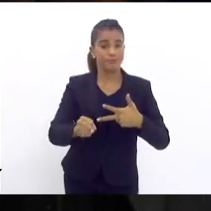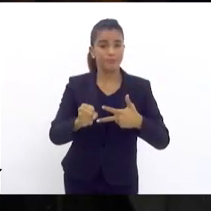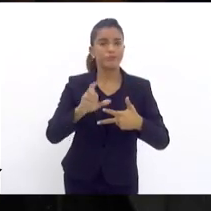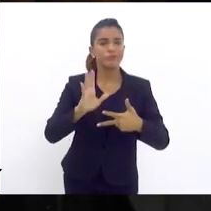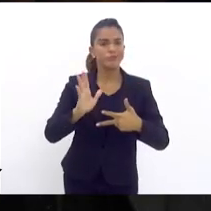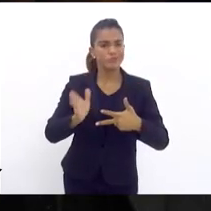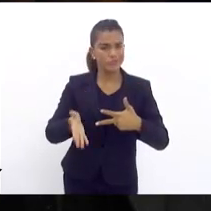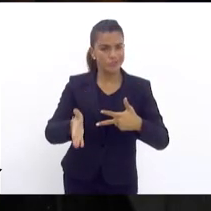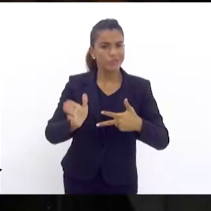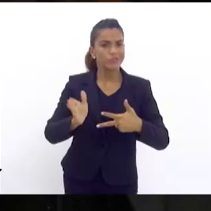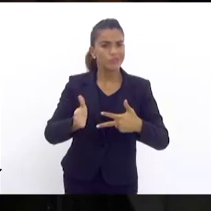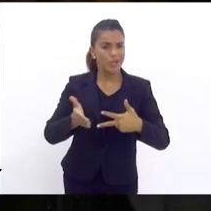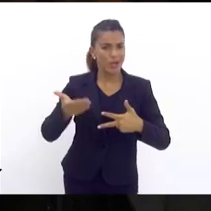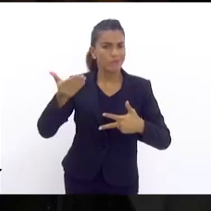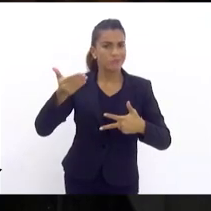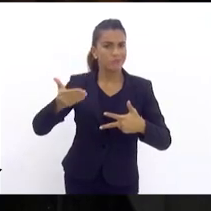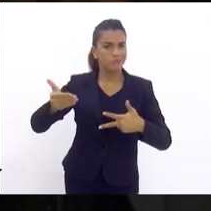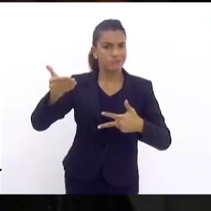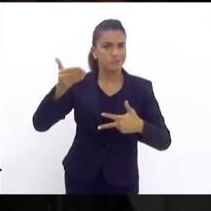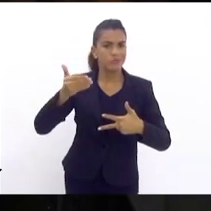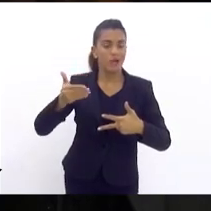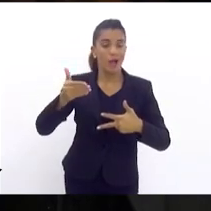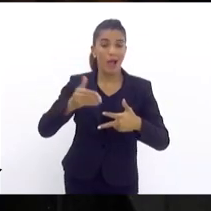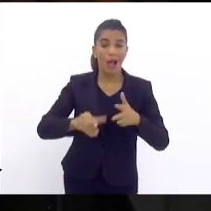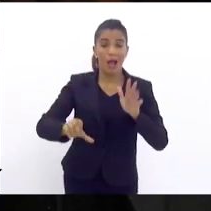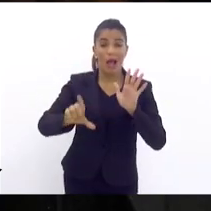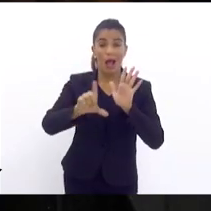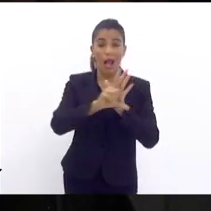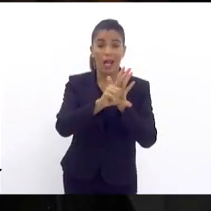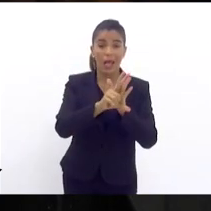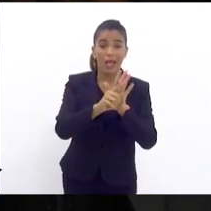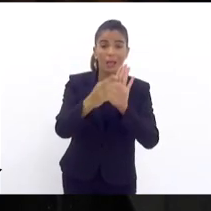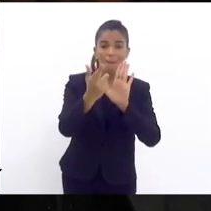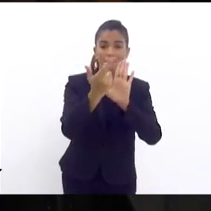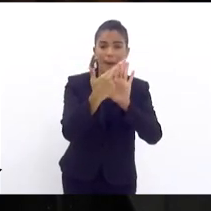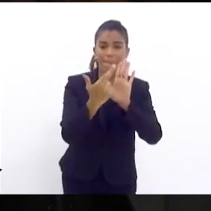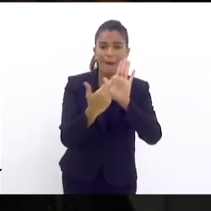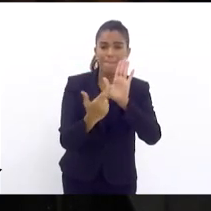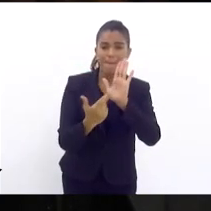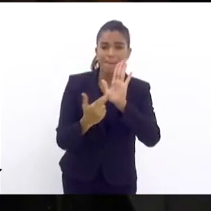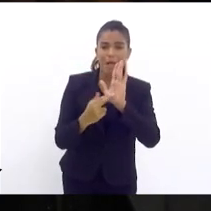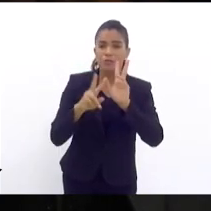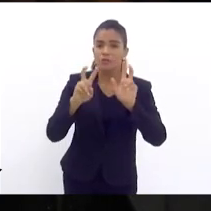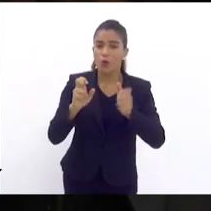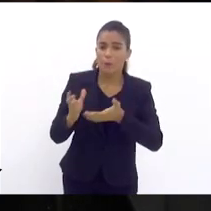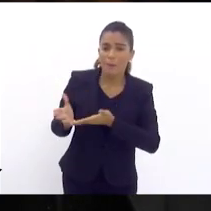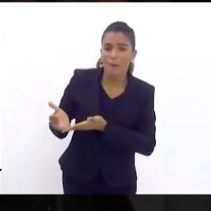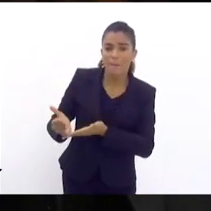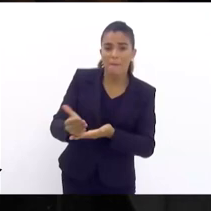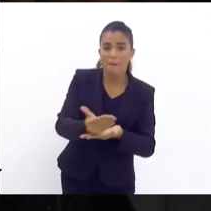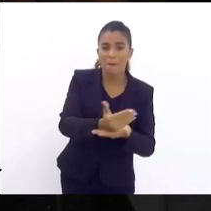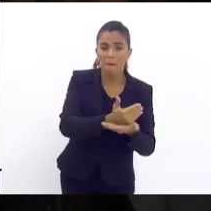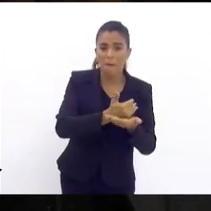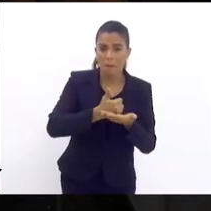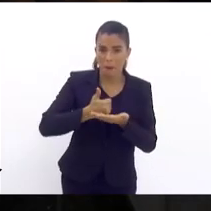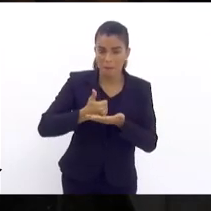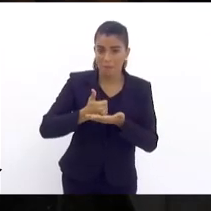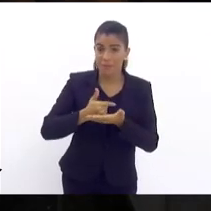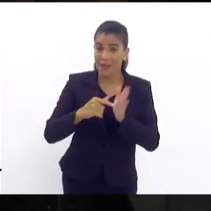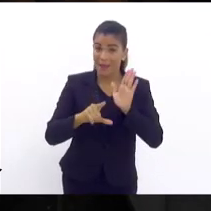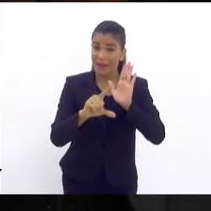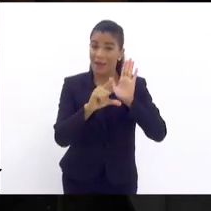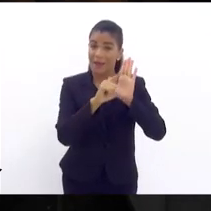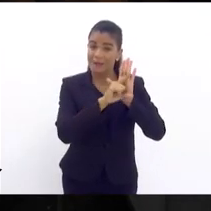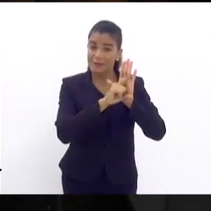recebeu a nossa lei de diretrizes orçamentárias e nesta lei faz projeções